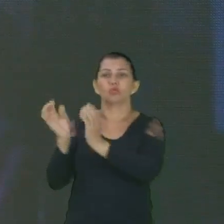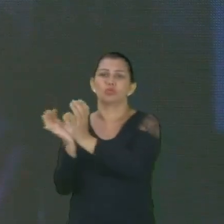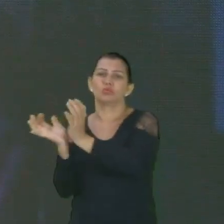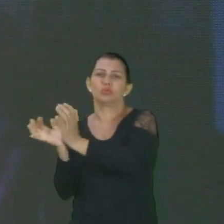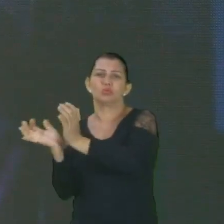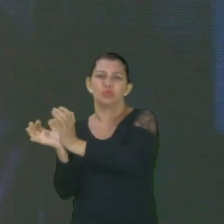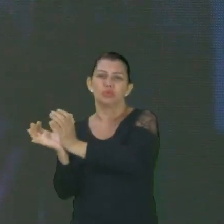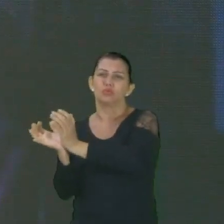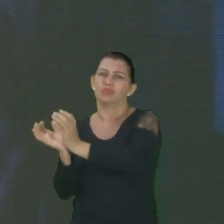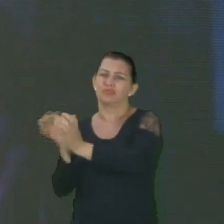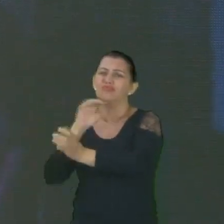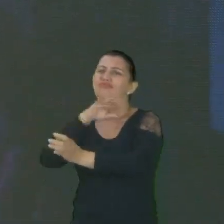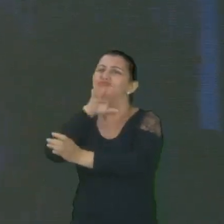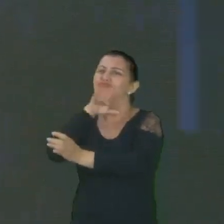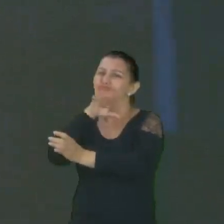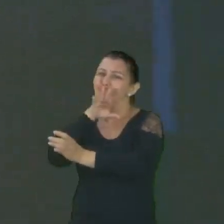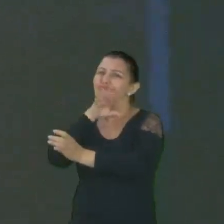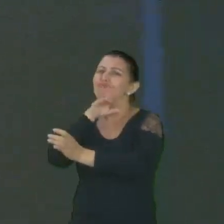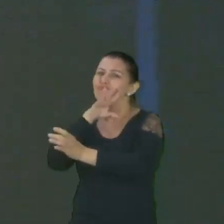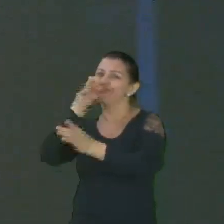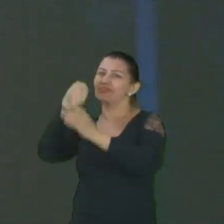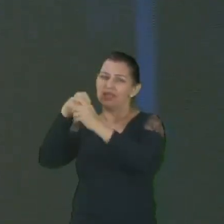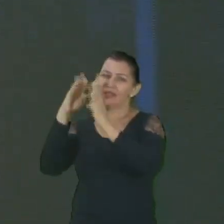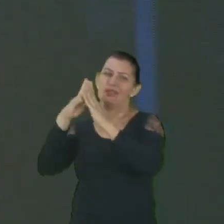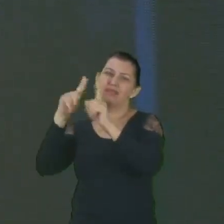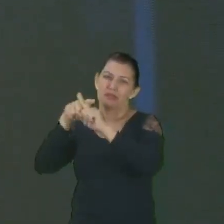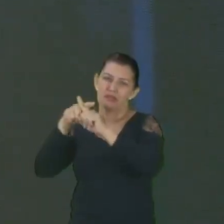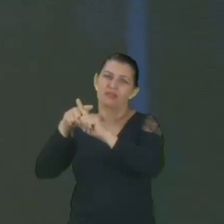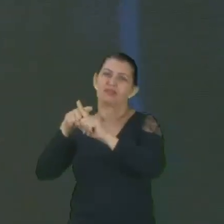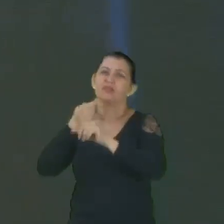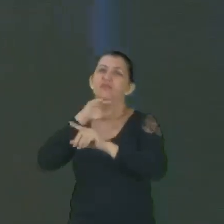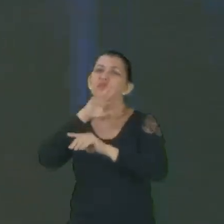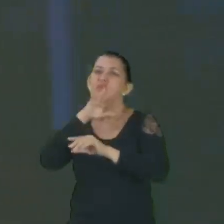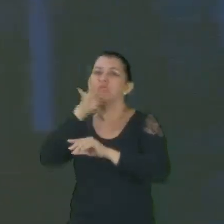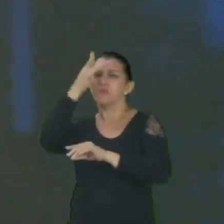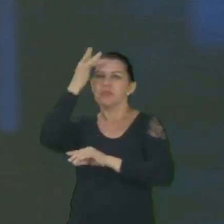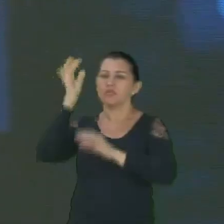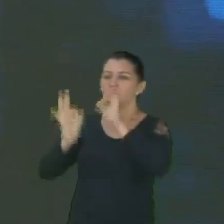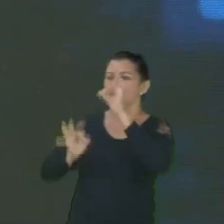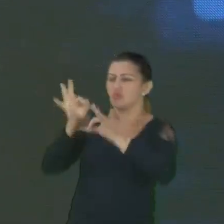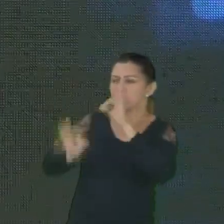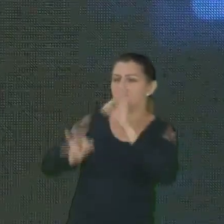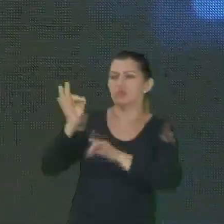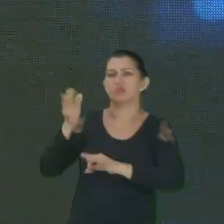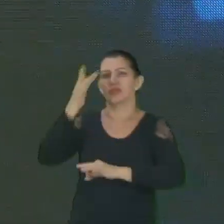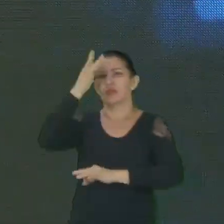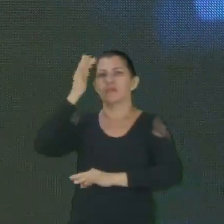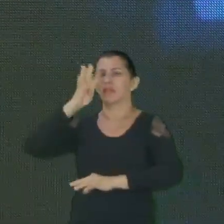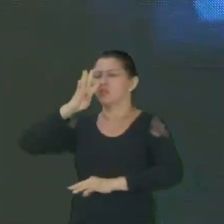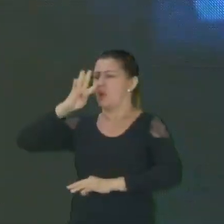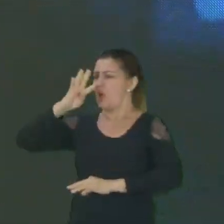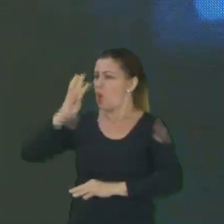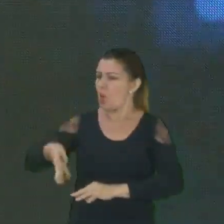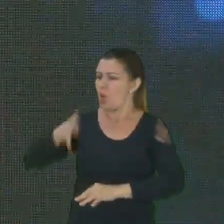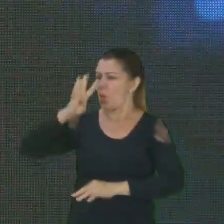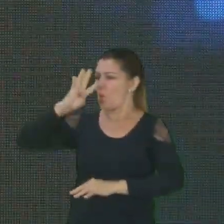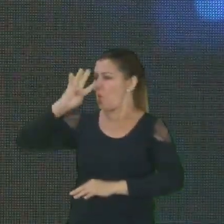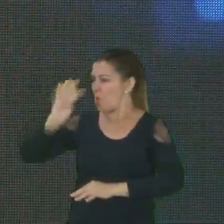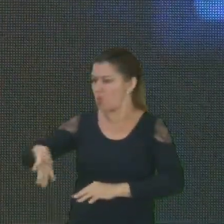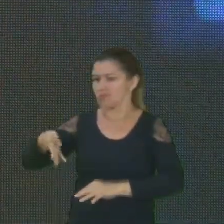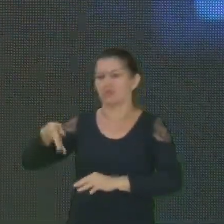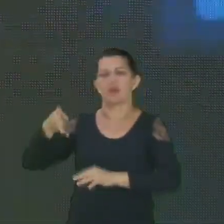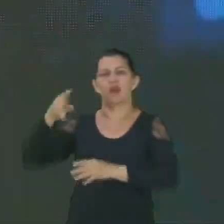igreja, pessoas injustiçadas dentro da igreja, pessoas acusadas dentro da igreja,